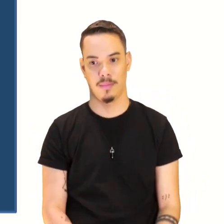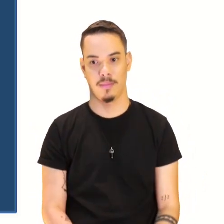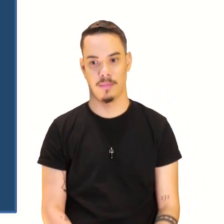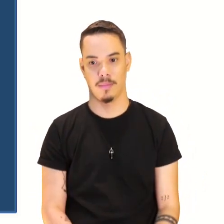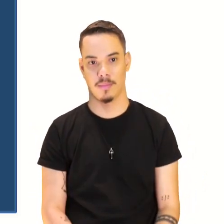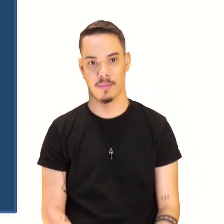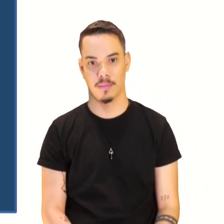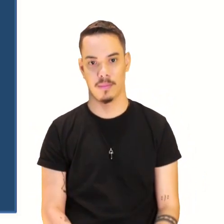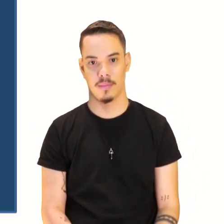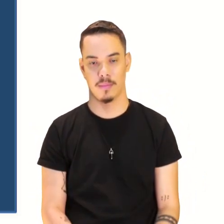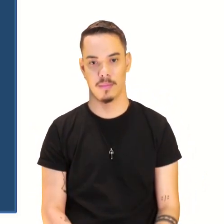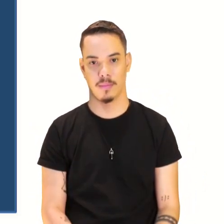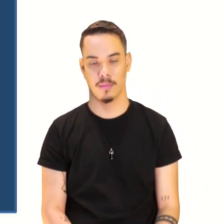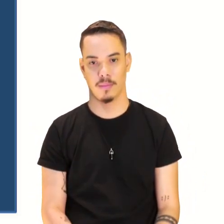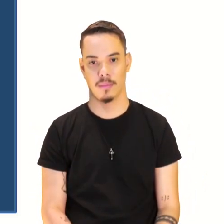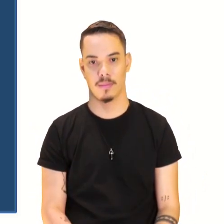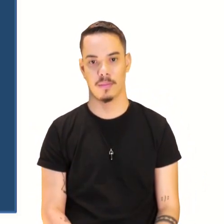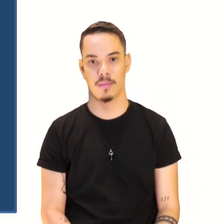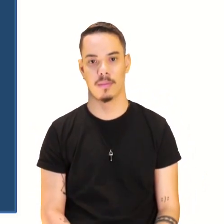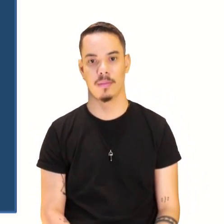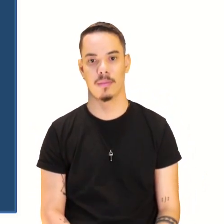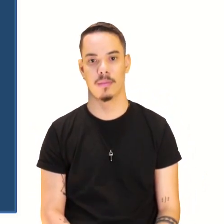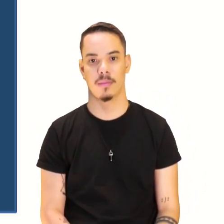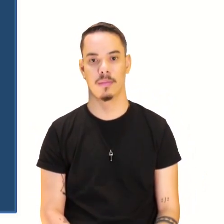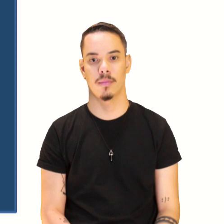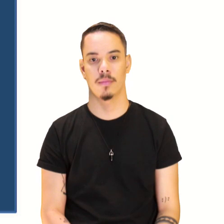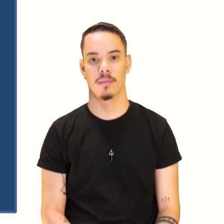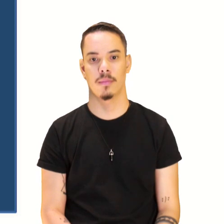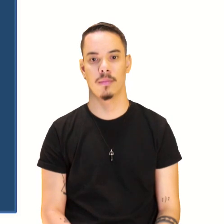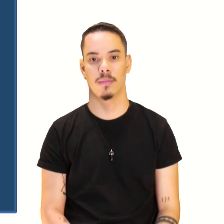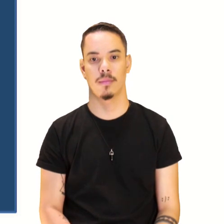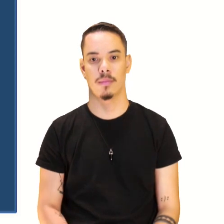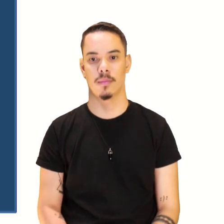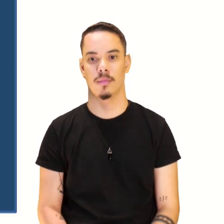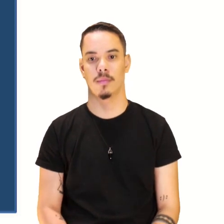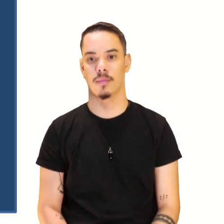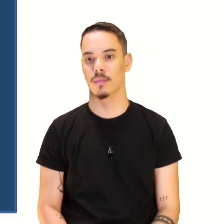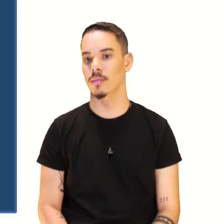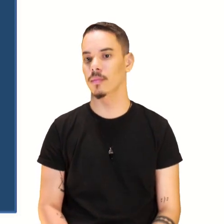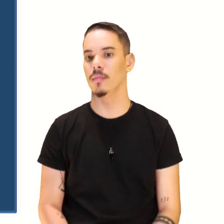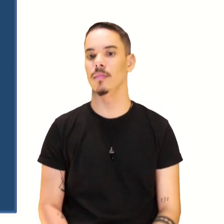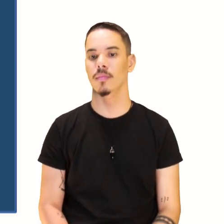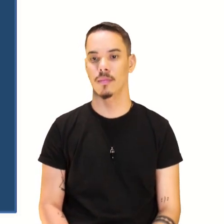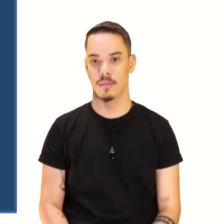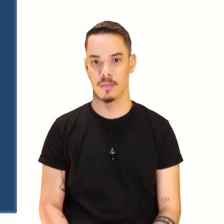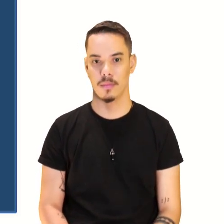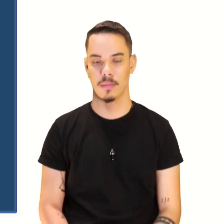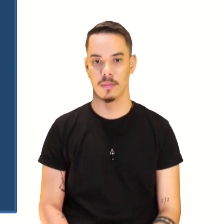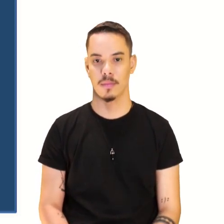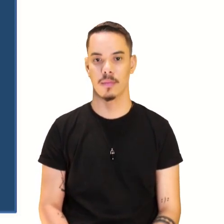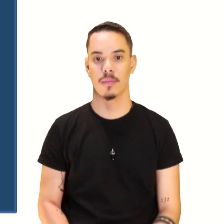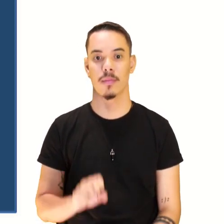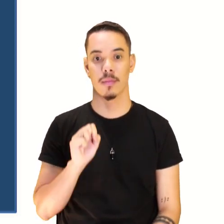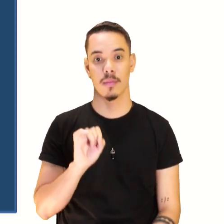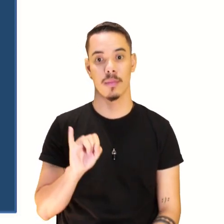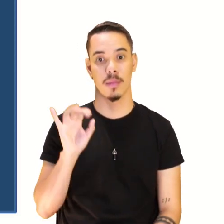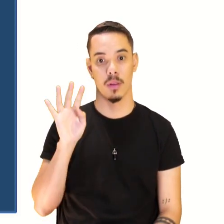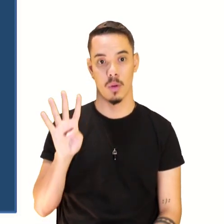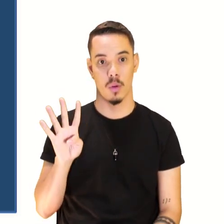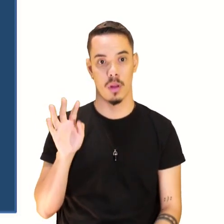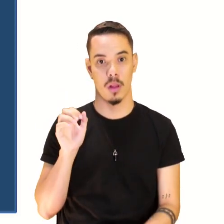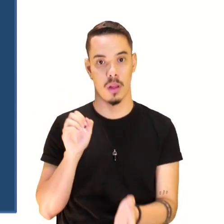os operários né E a gente tem os dias certo se quatro Operários